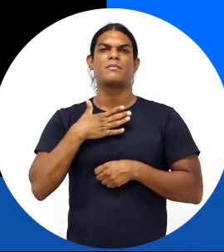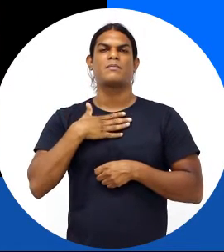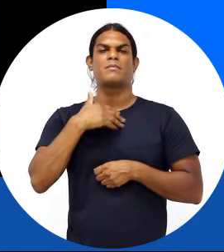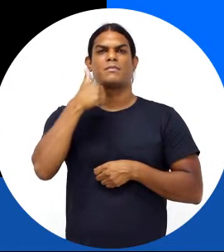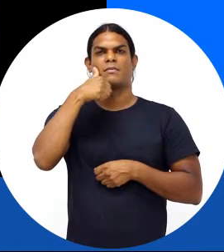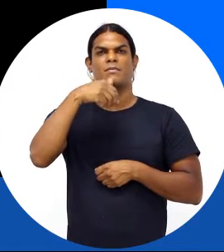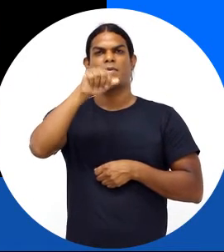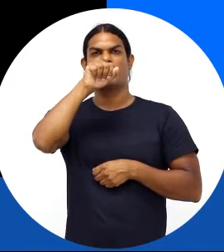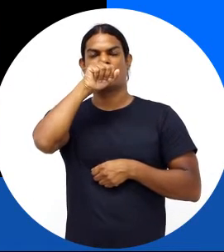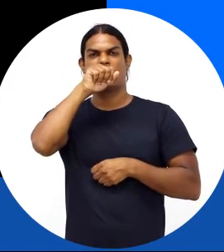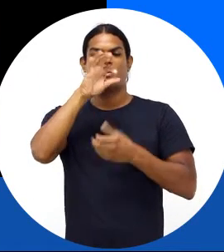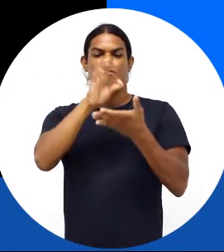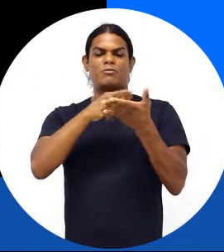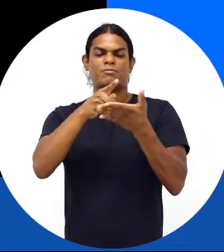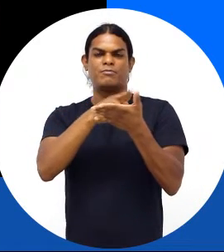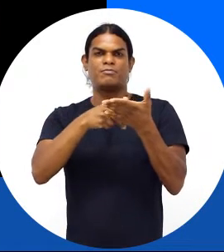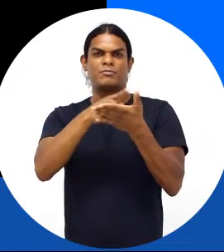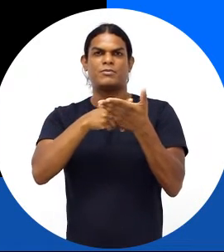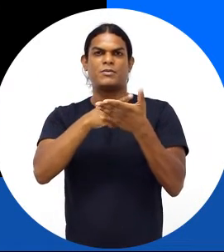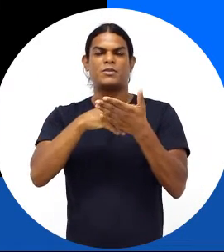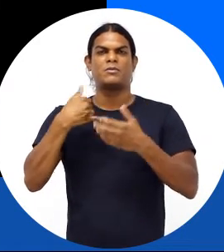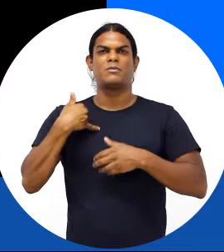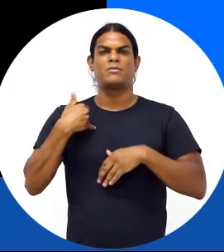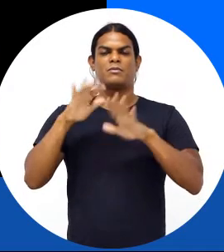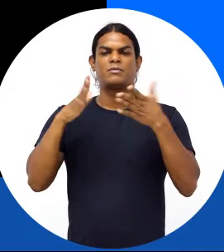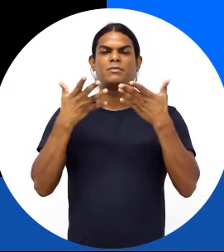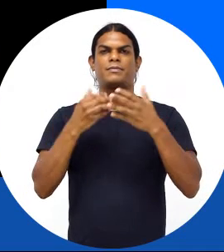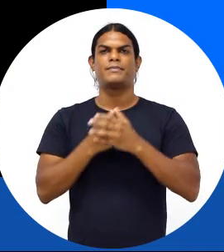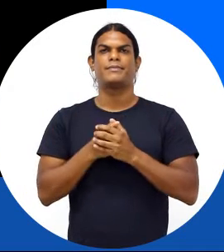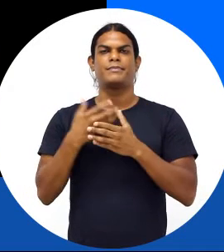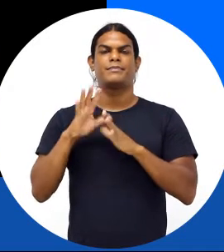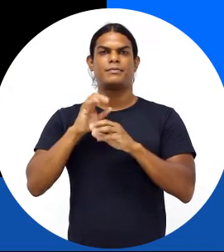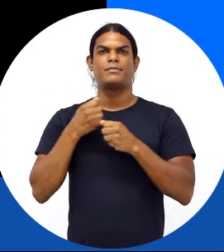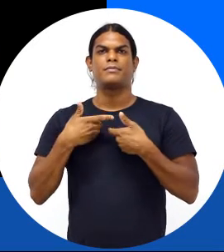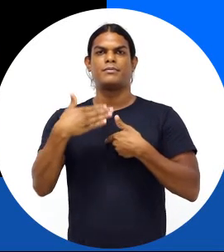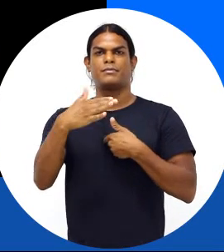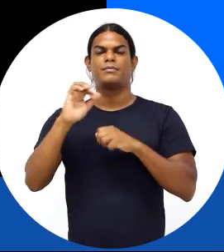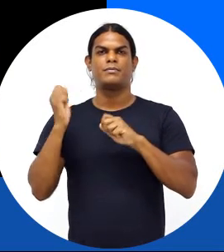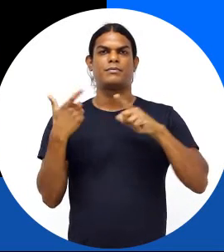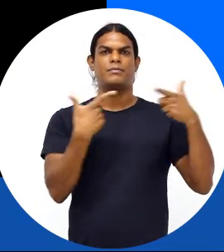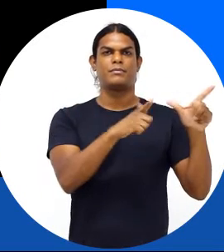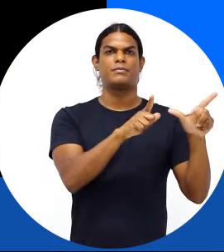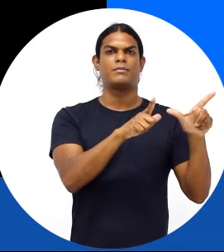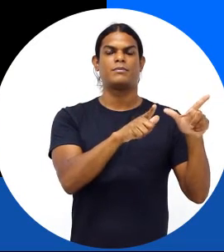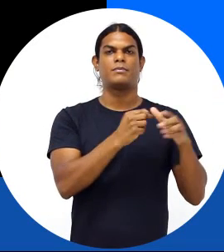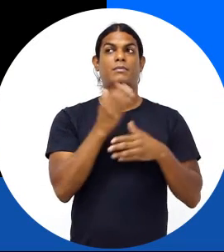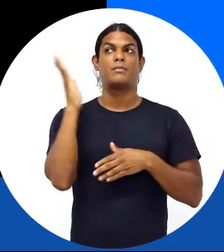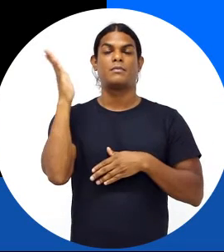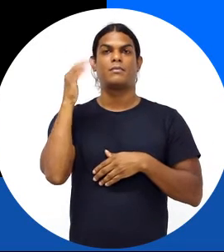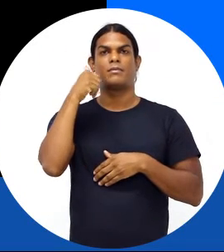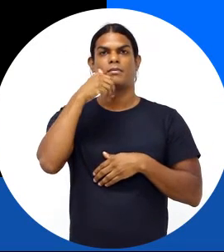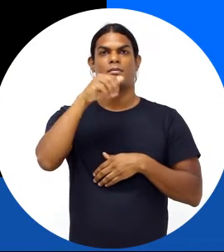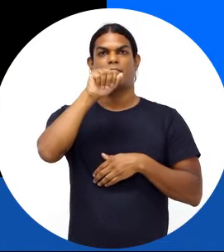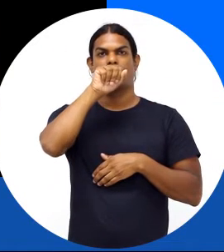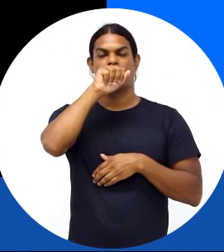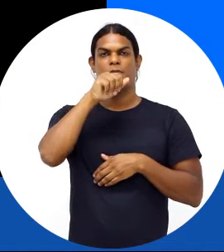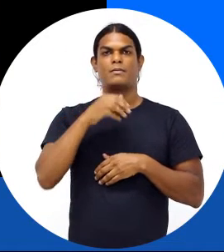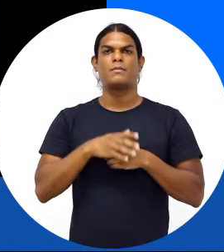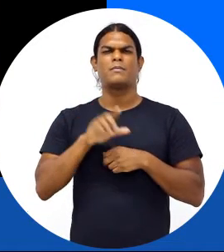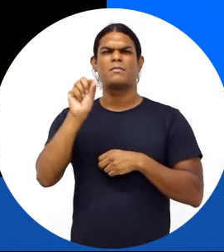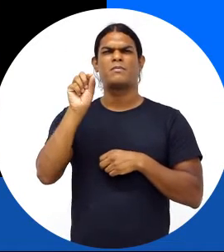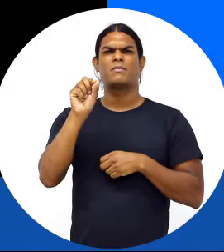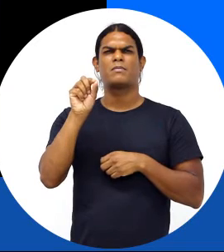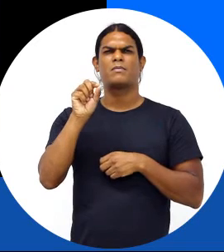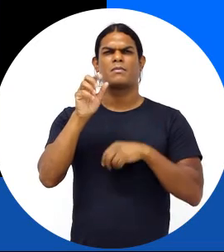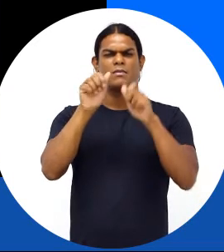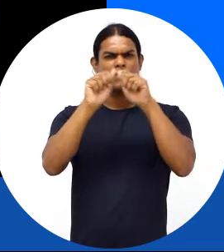aniversário dela. Próximo slide. Esta é a minha mãe. Isso é arte? É